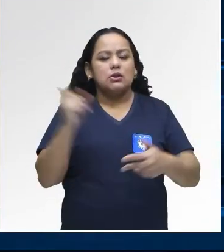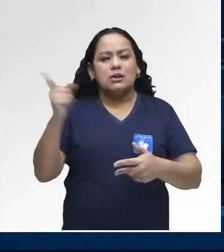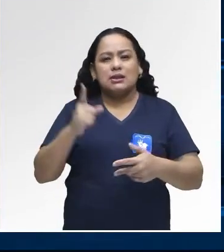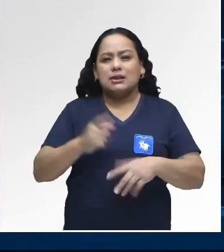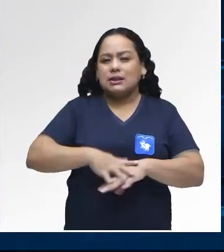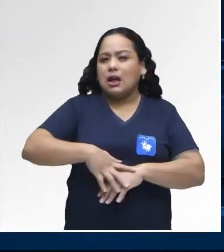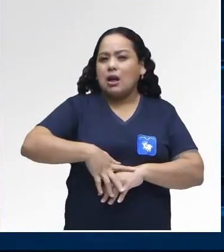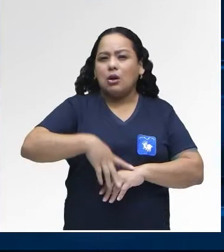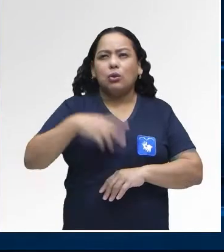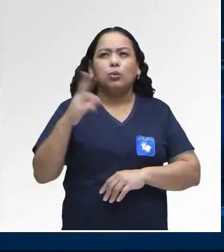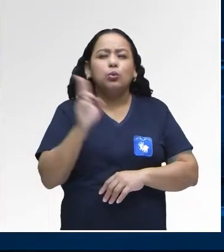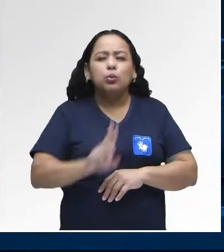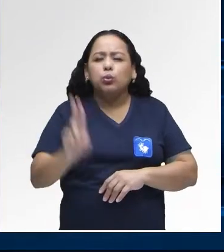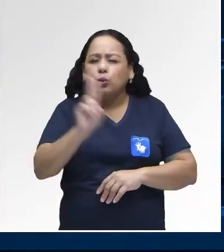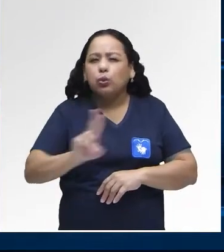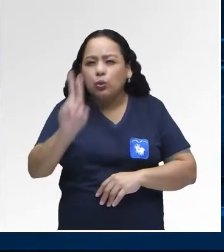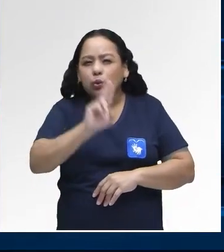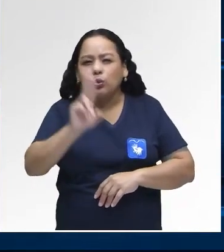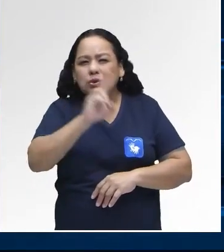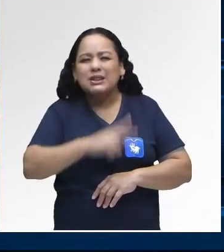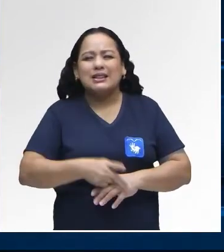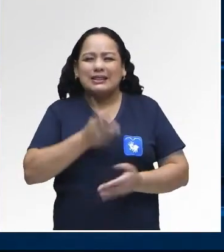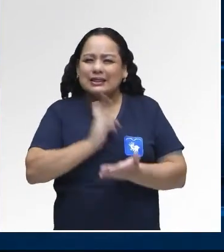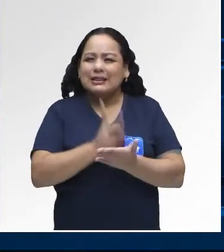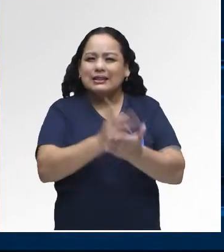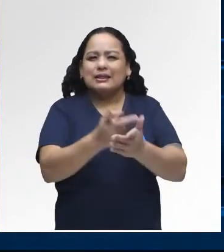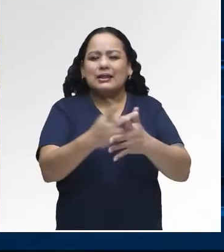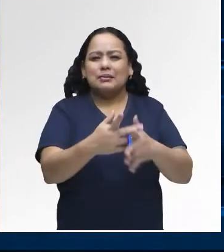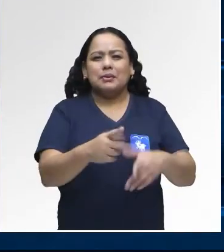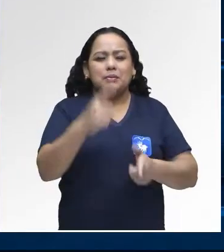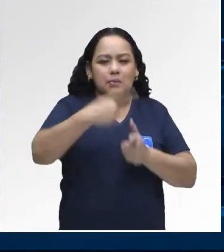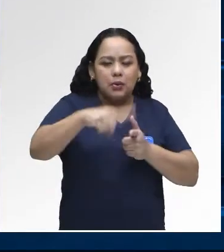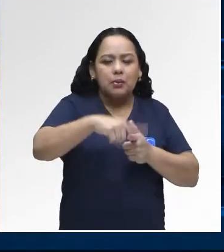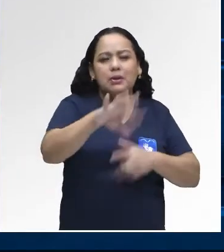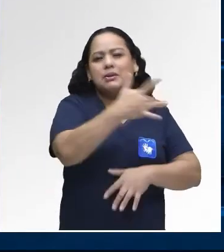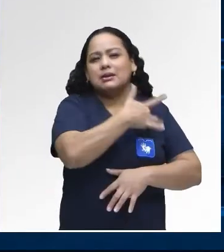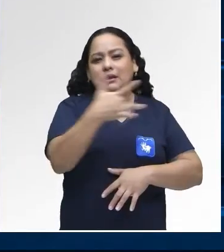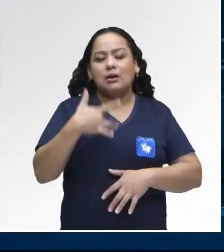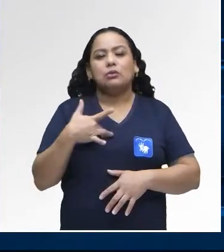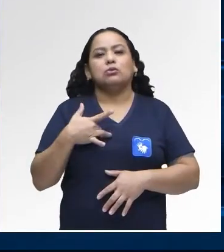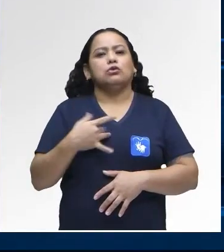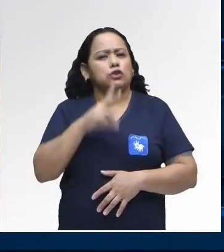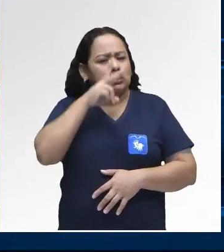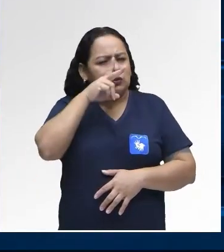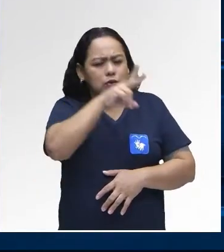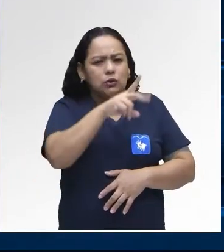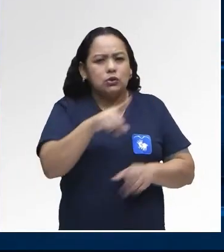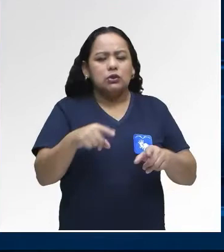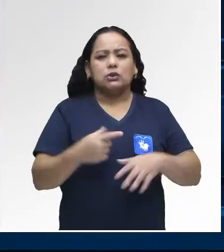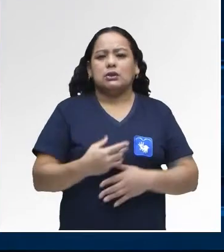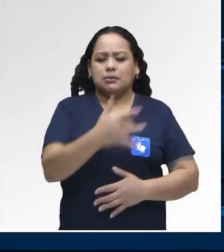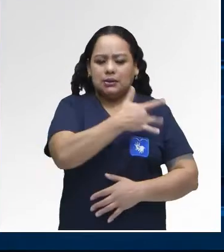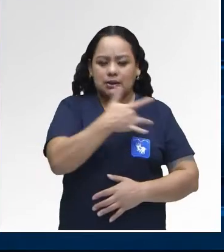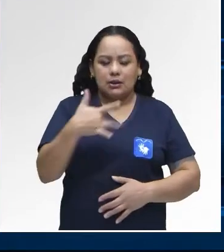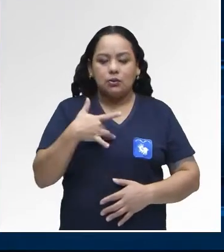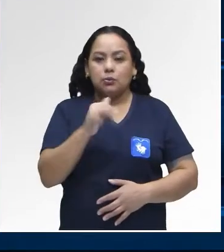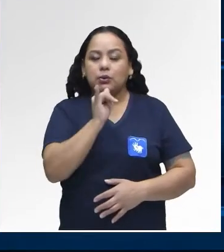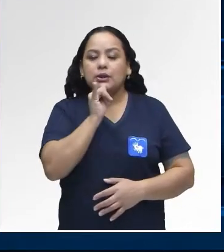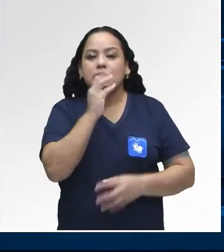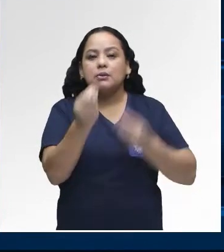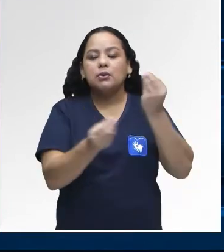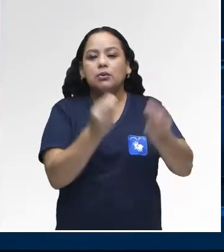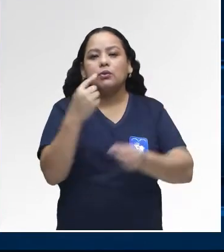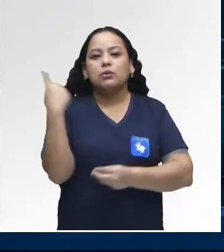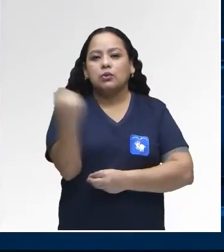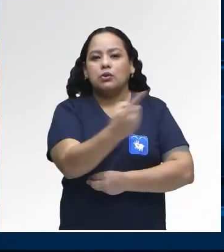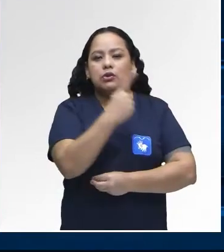excesso principalmente, ela pode causar sérios danos para a saúde, como por exemplo, nós temos